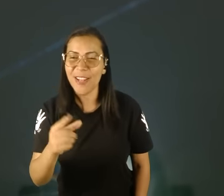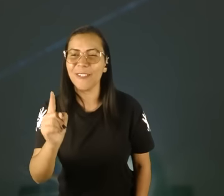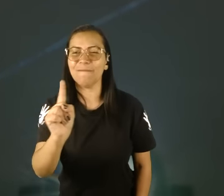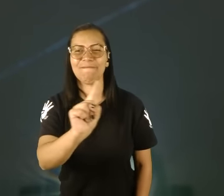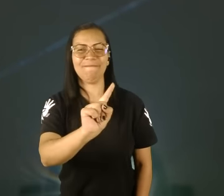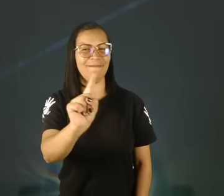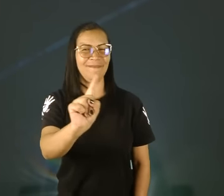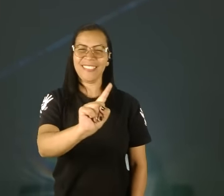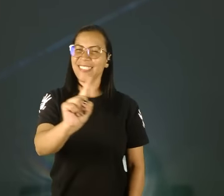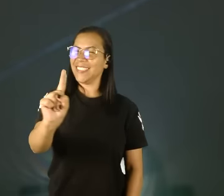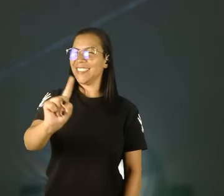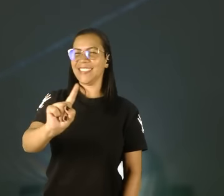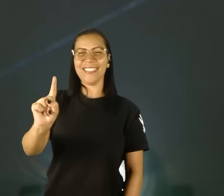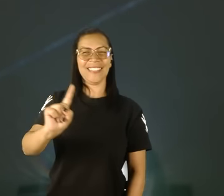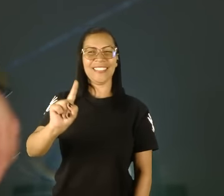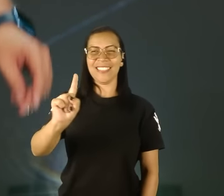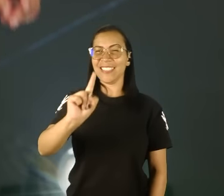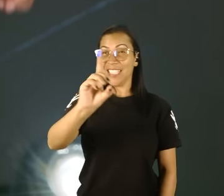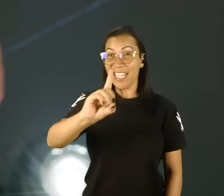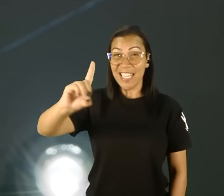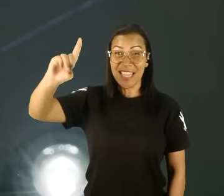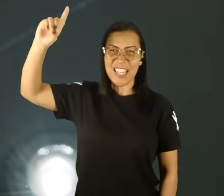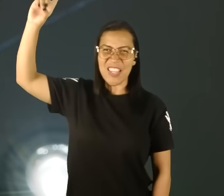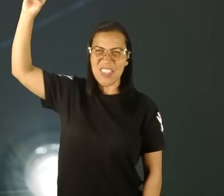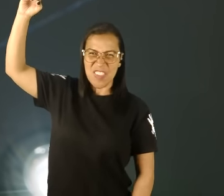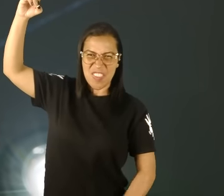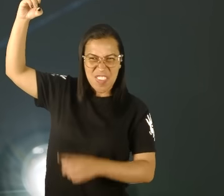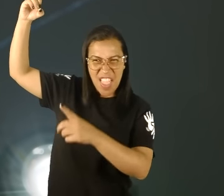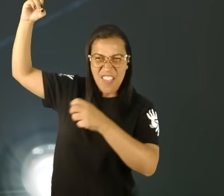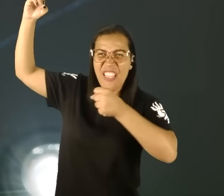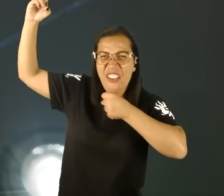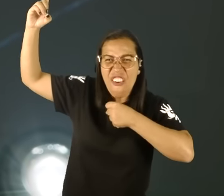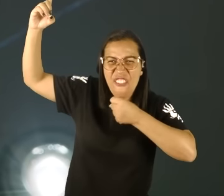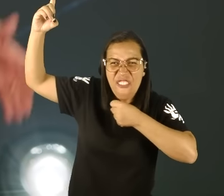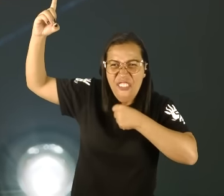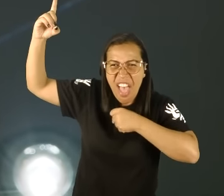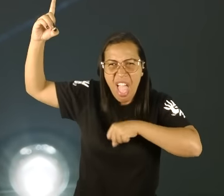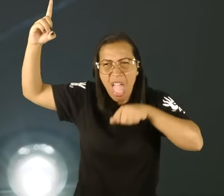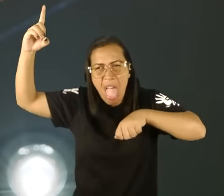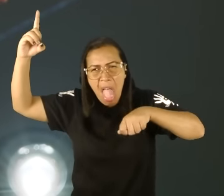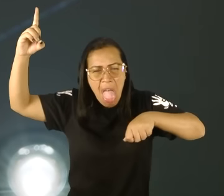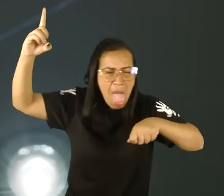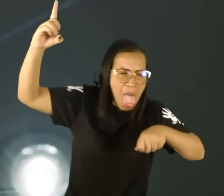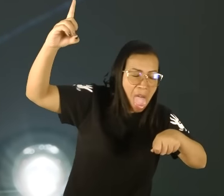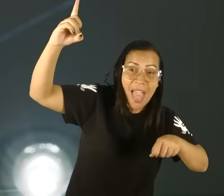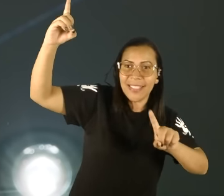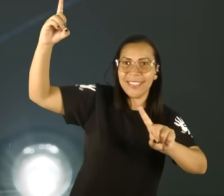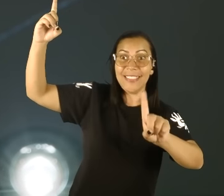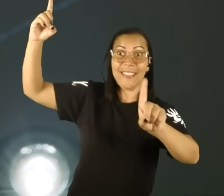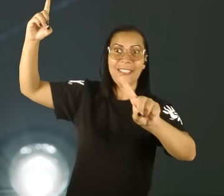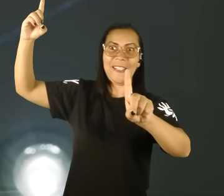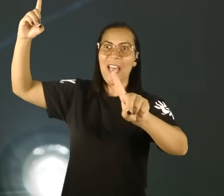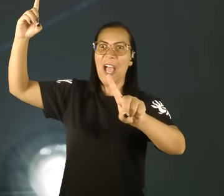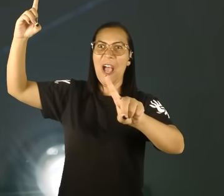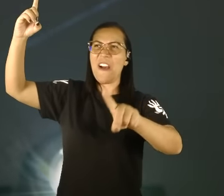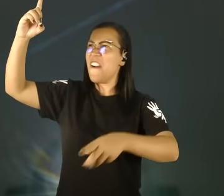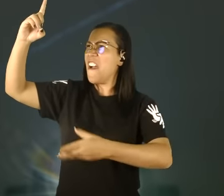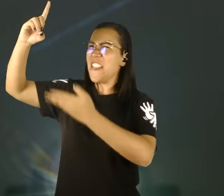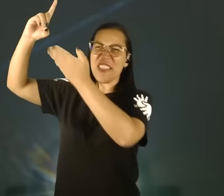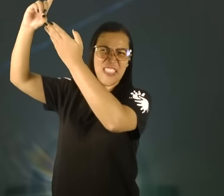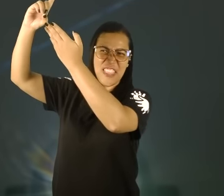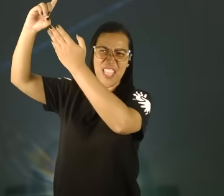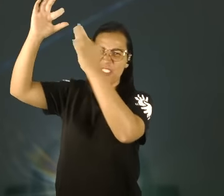o que disse que iria fazer. Ele não é um velho gagá sentado no trono. Ele é o primeiro, Ele é o último, Ele é fiel,